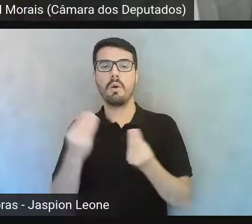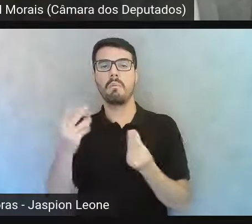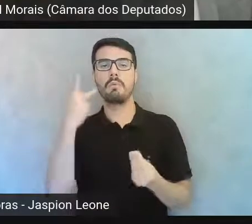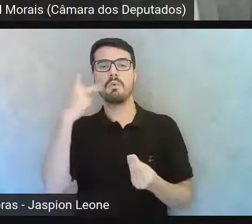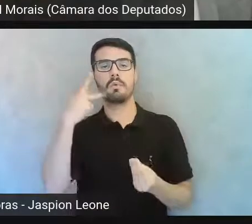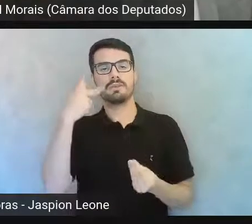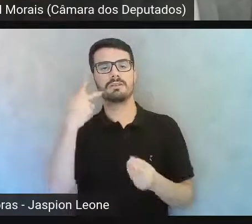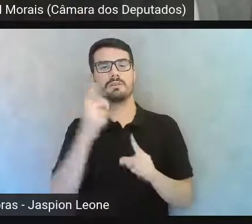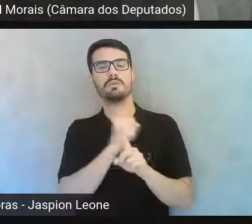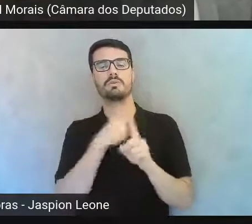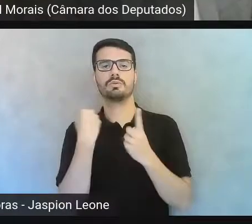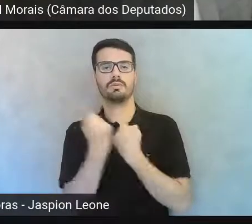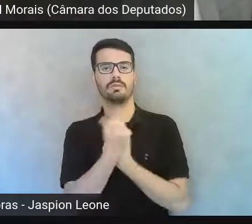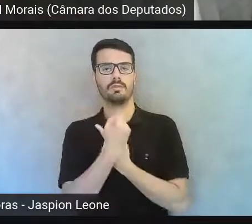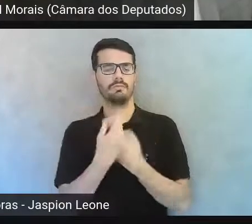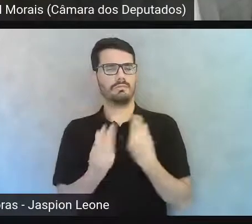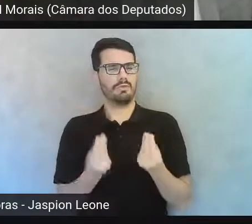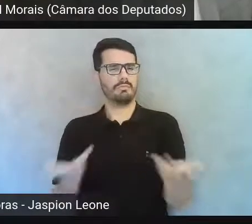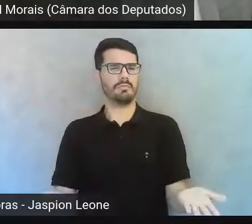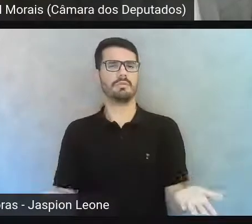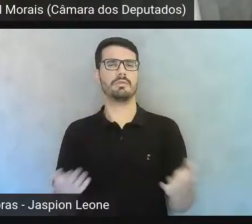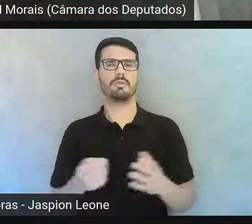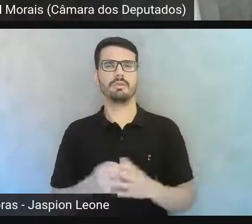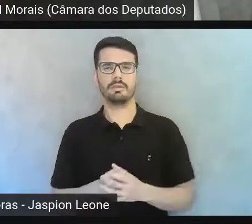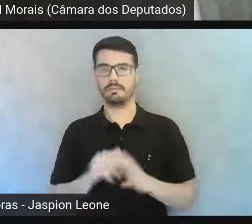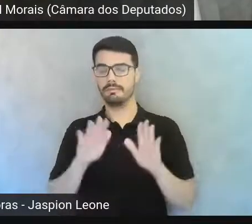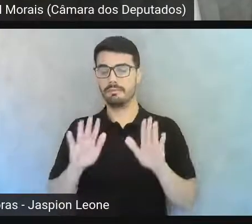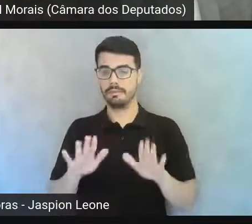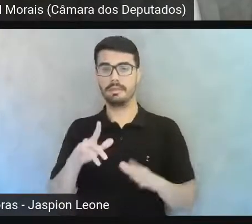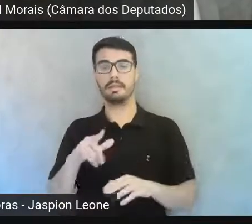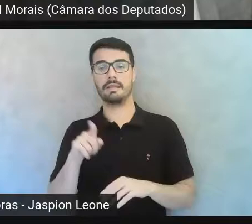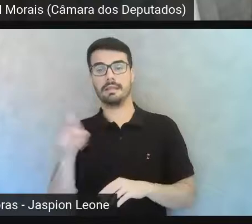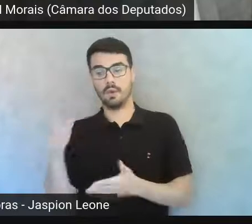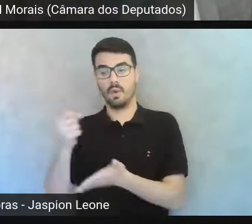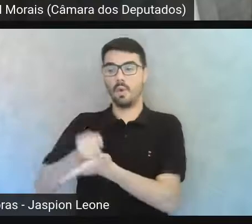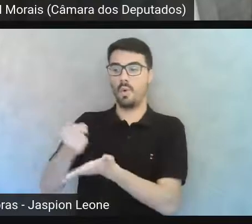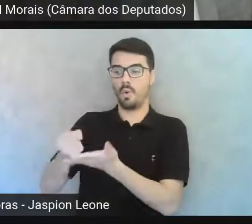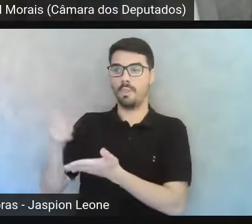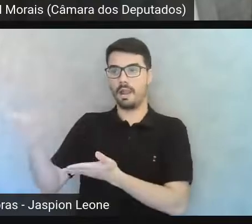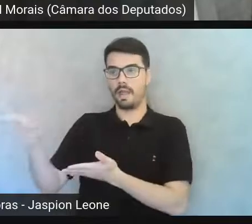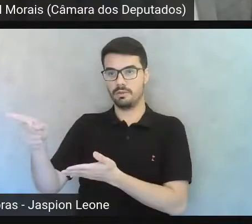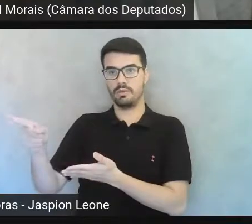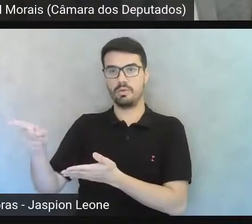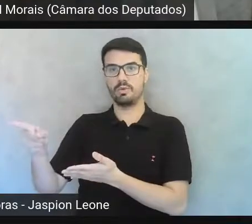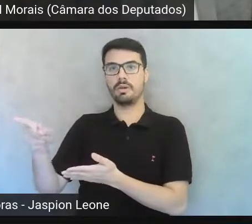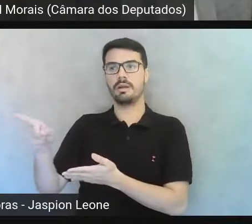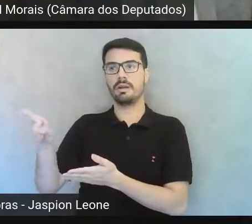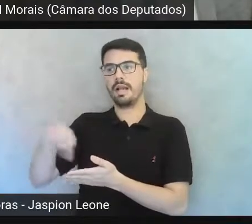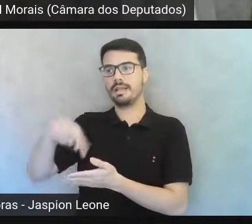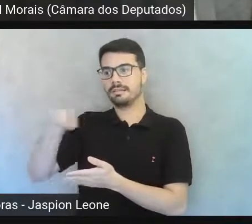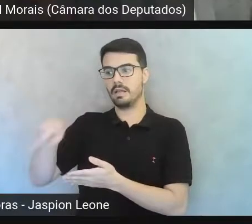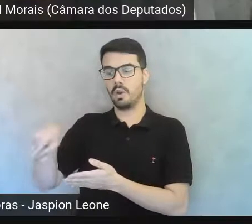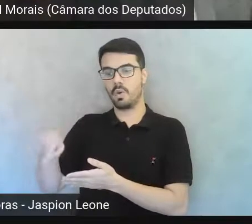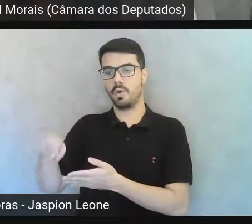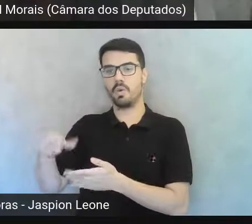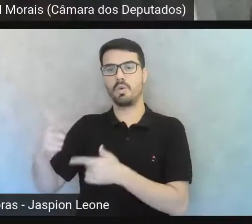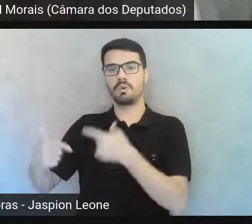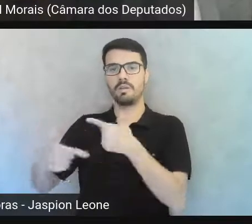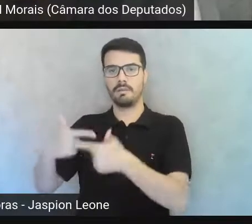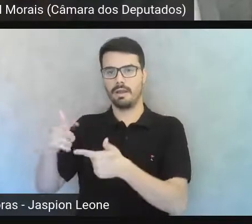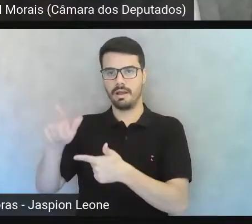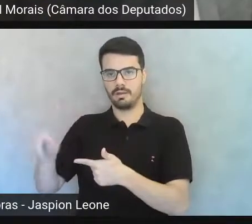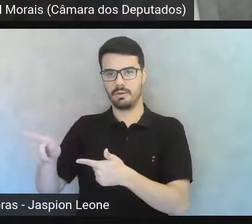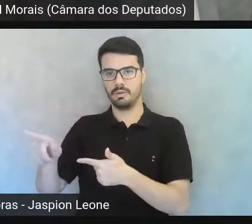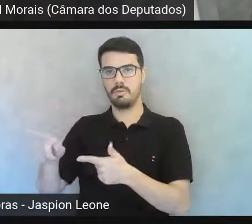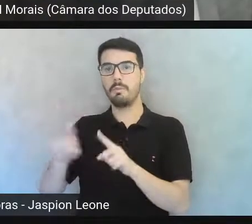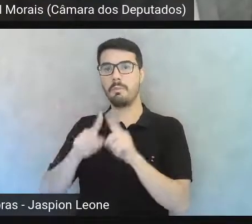social. Em que sentido? Embora algum contrato esteja suspensa a contraprestação do serviço,